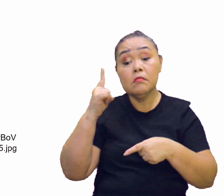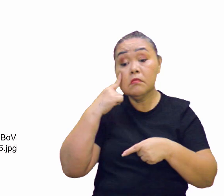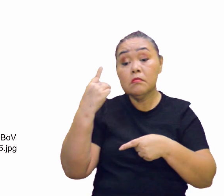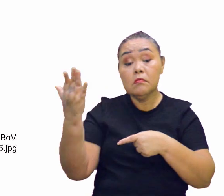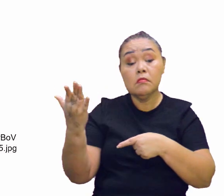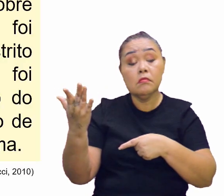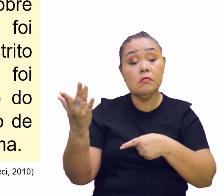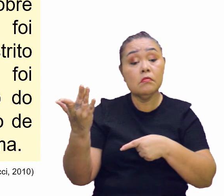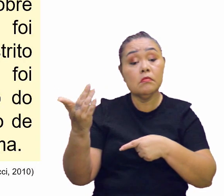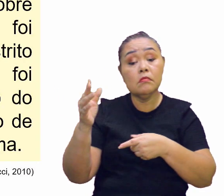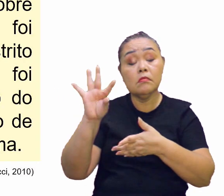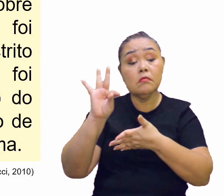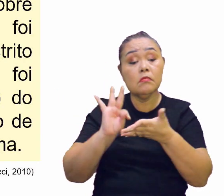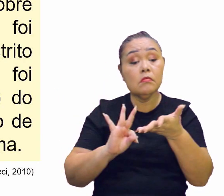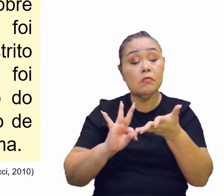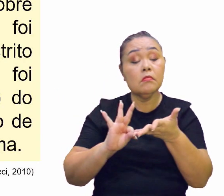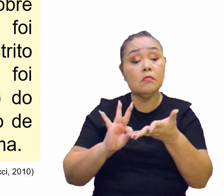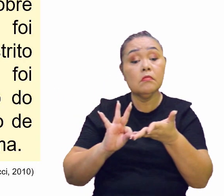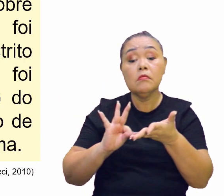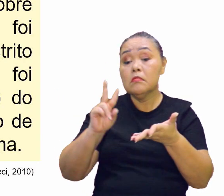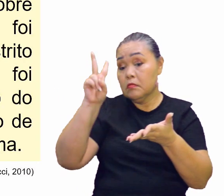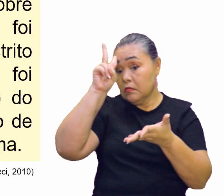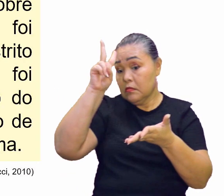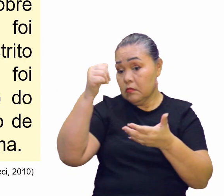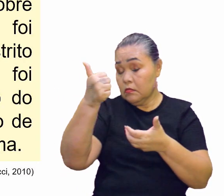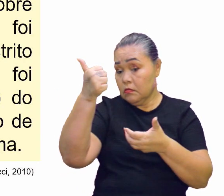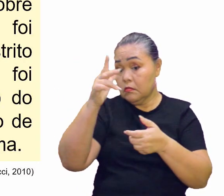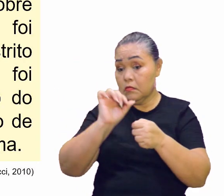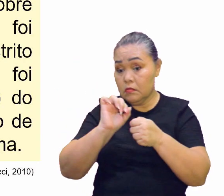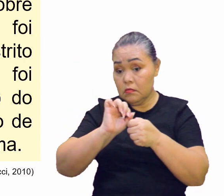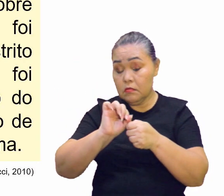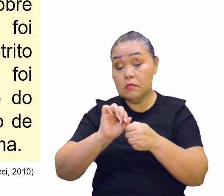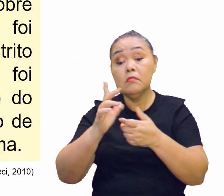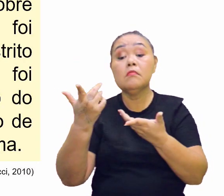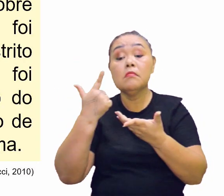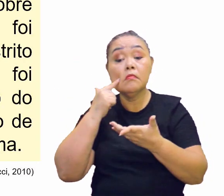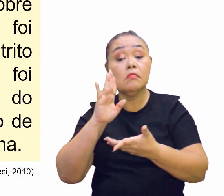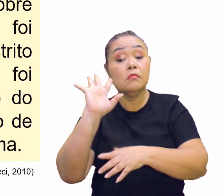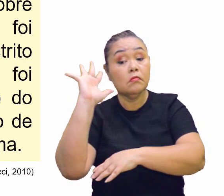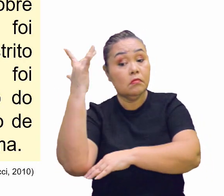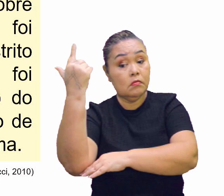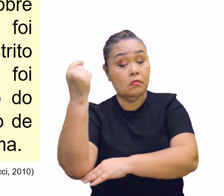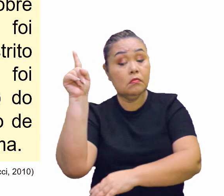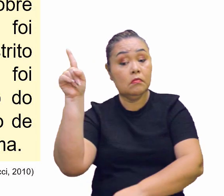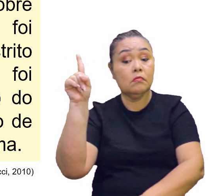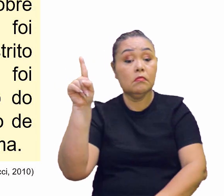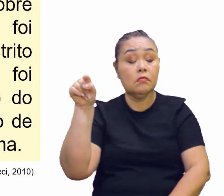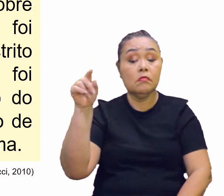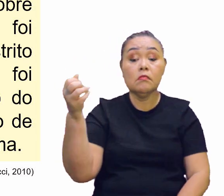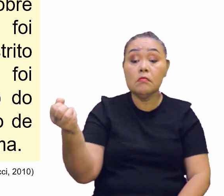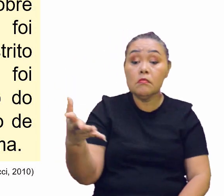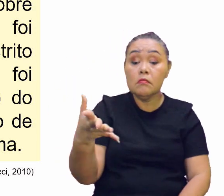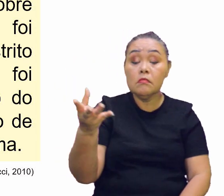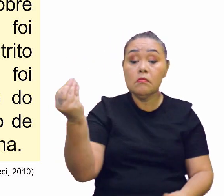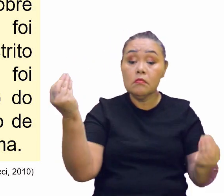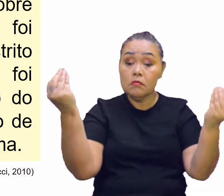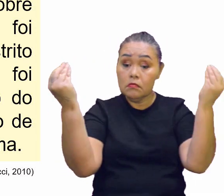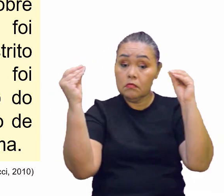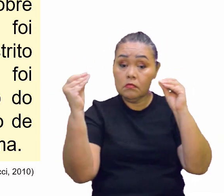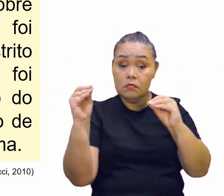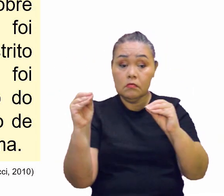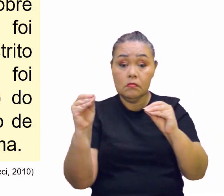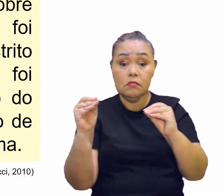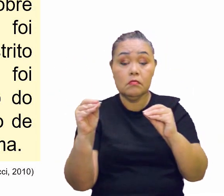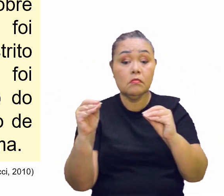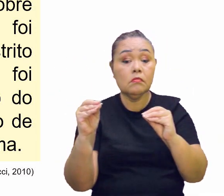xeque. É isso que o texto falou. Lembrando que esse primeiro foi aspecto natural. Isso. Agora, Isso. nessa nova